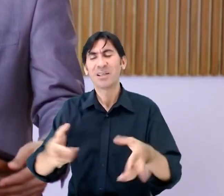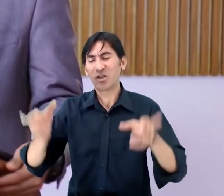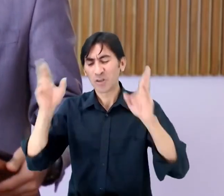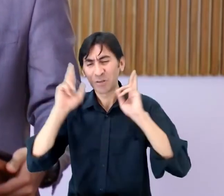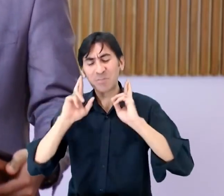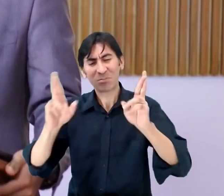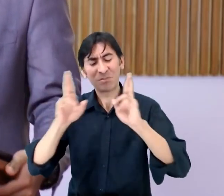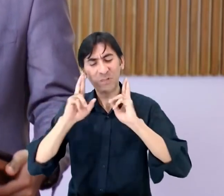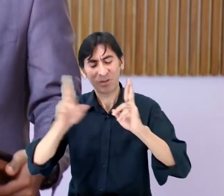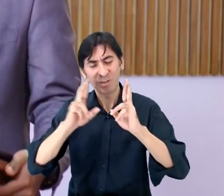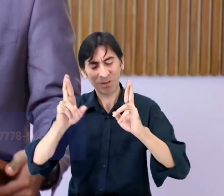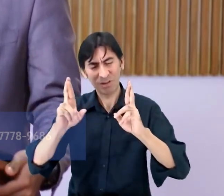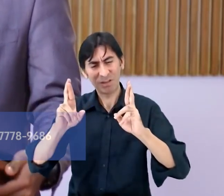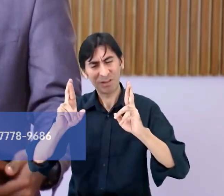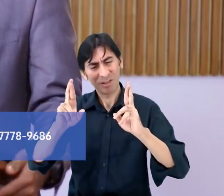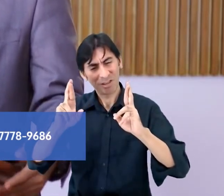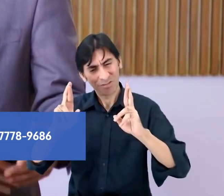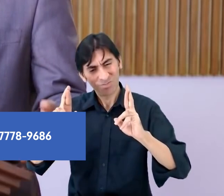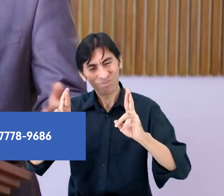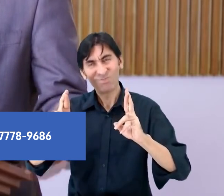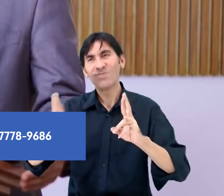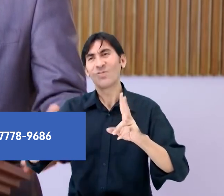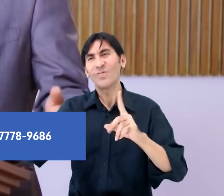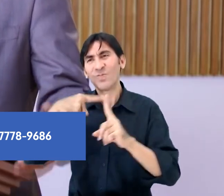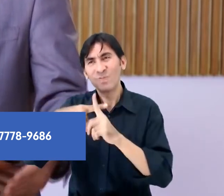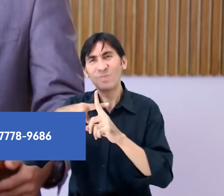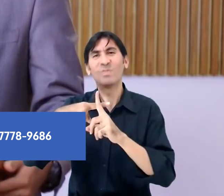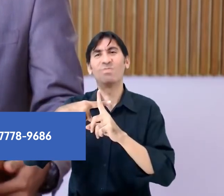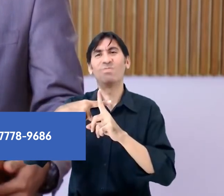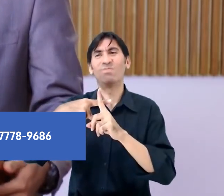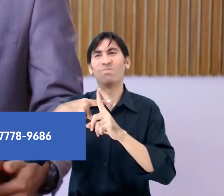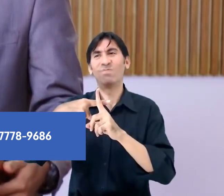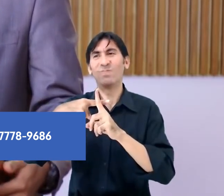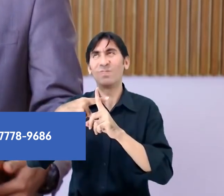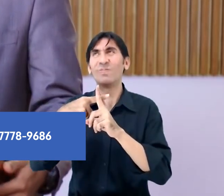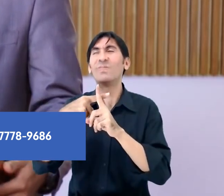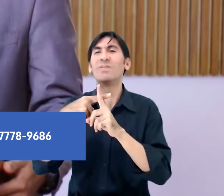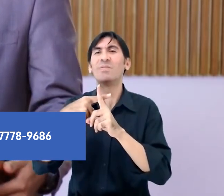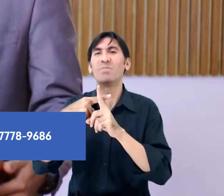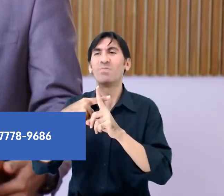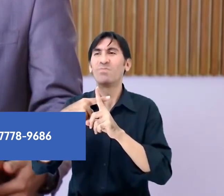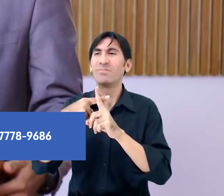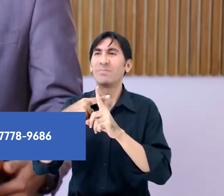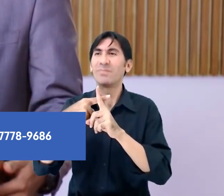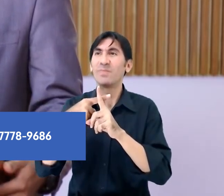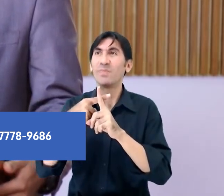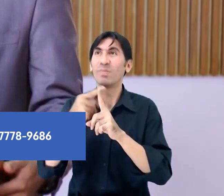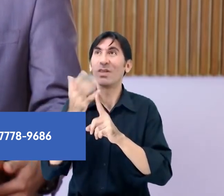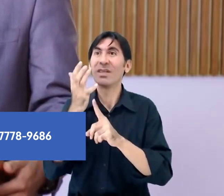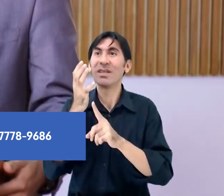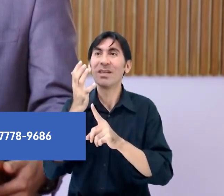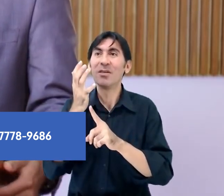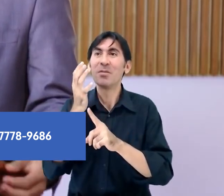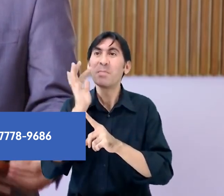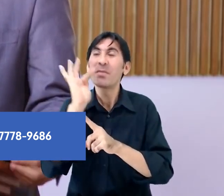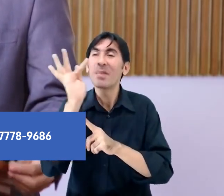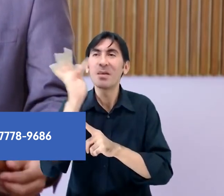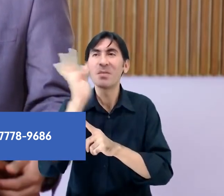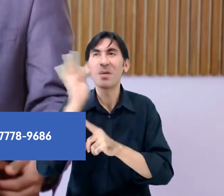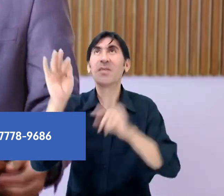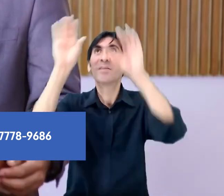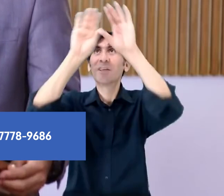mais aumenta, pois temos um céu um pouco à frente. Não é verdade? Já